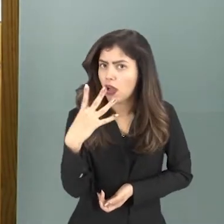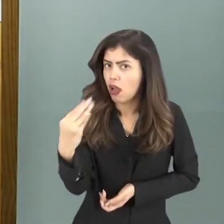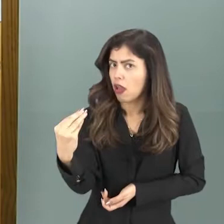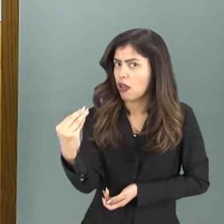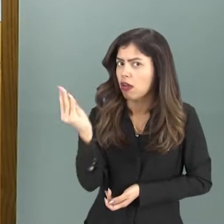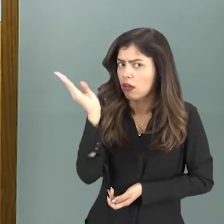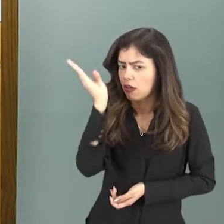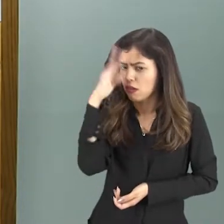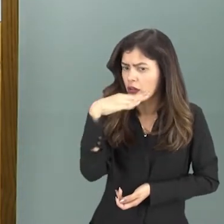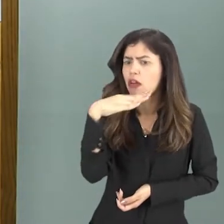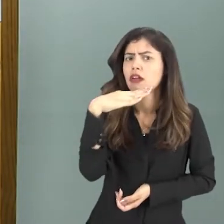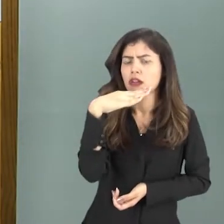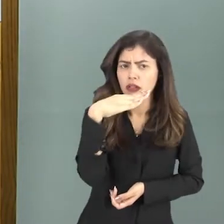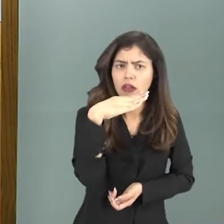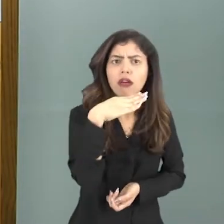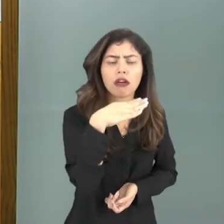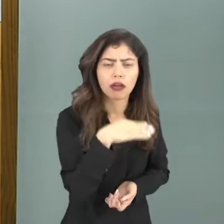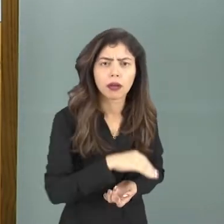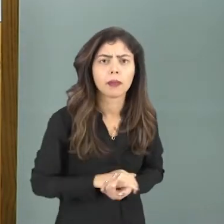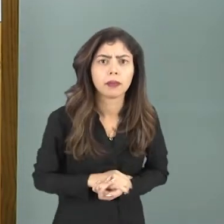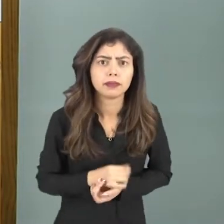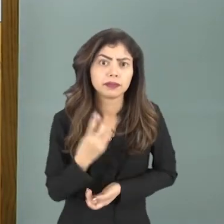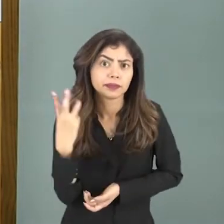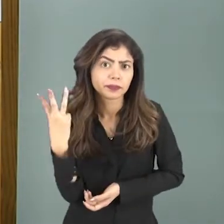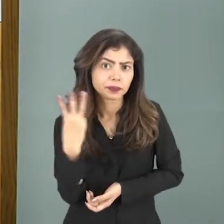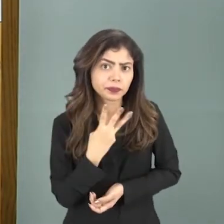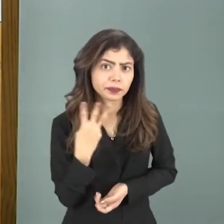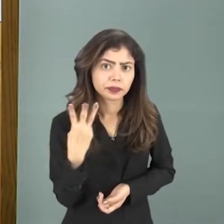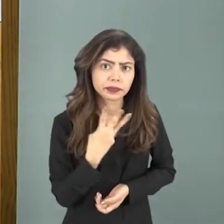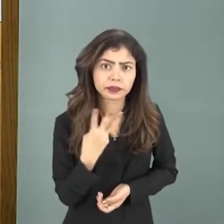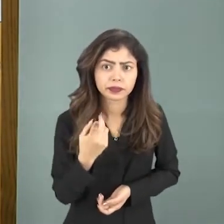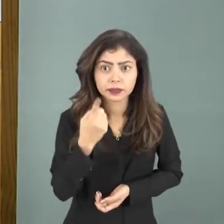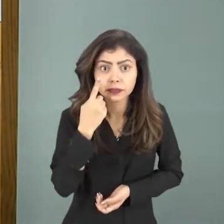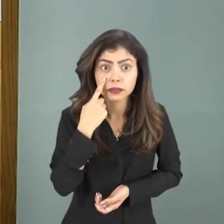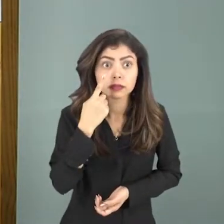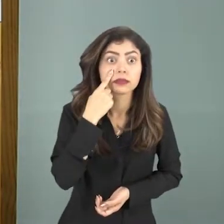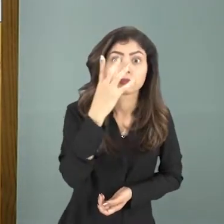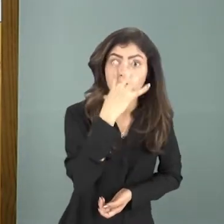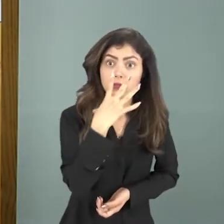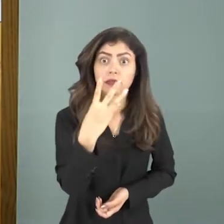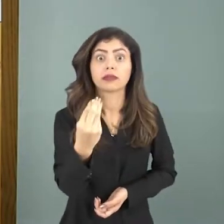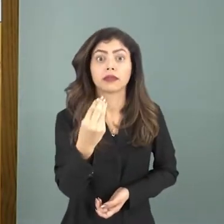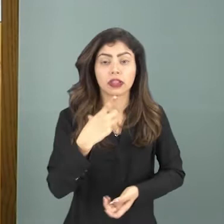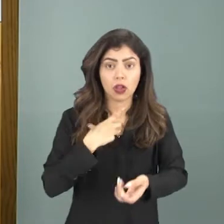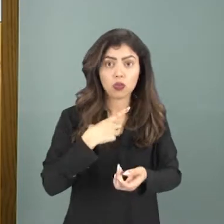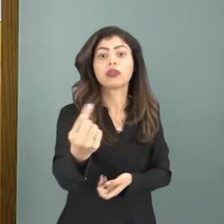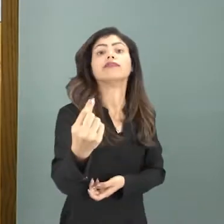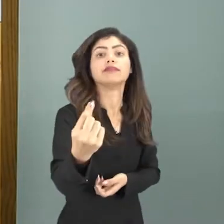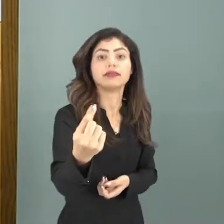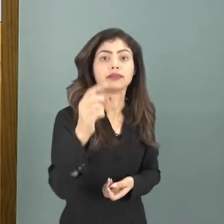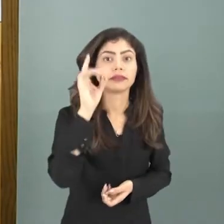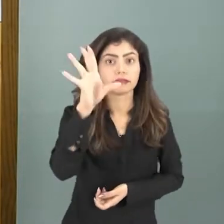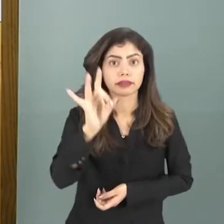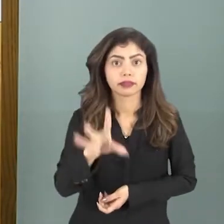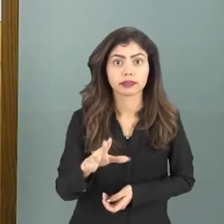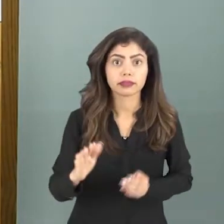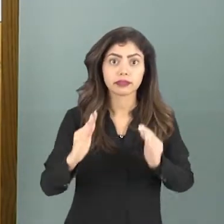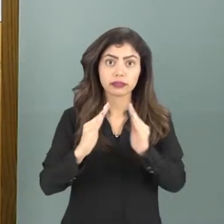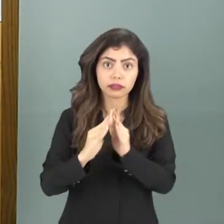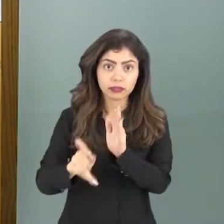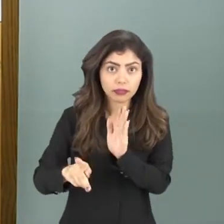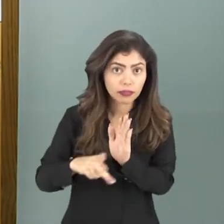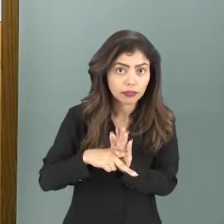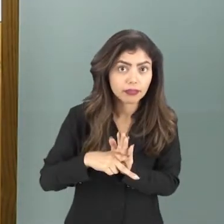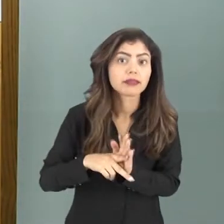apareceu um lobo mau. Os 3 porquinhos, quando avistaram o lobo mau, correram